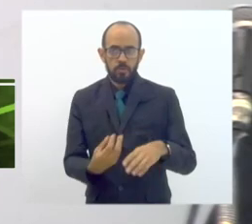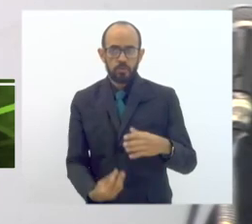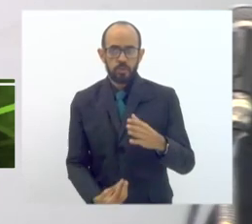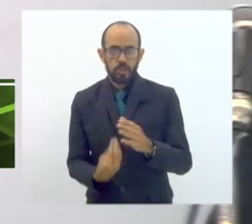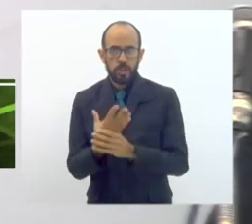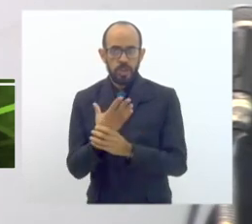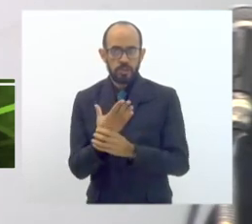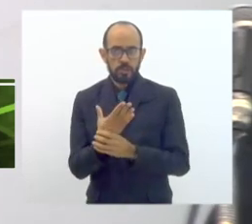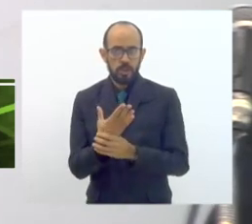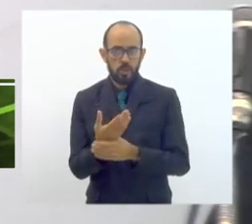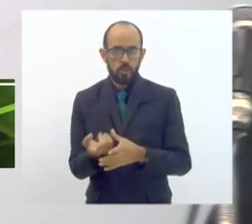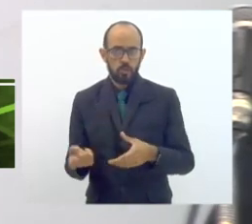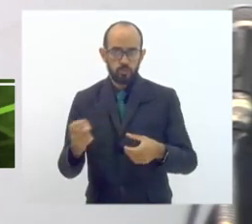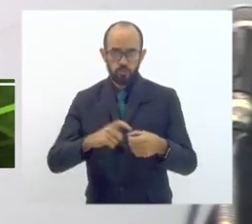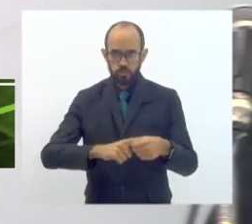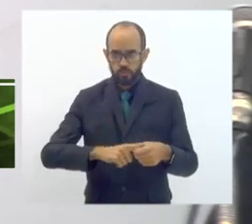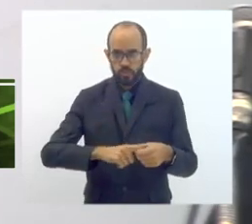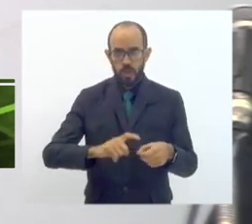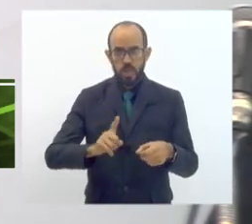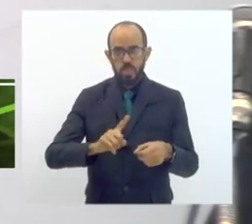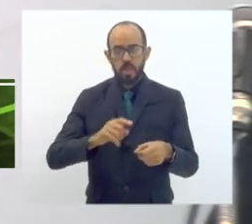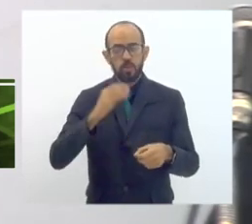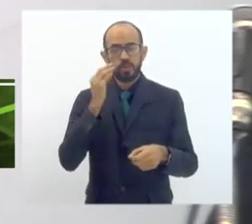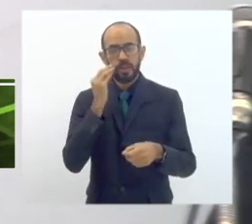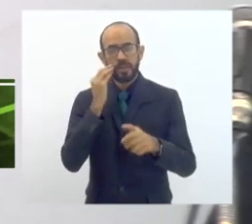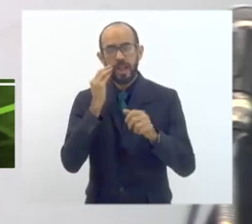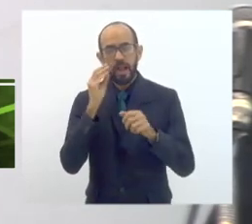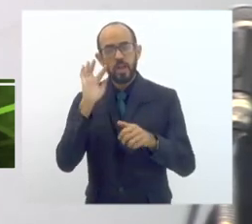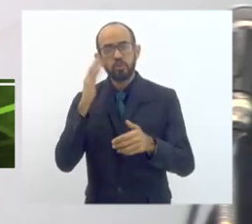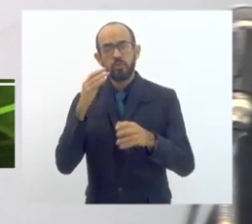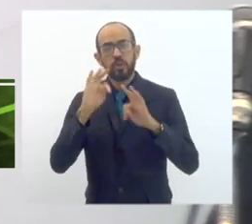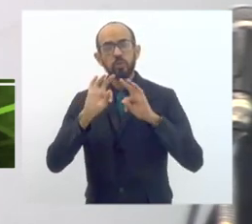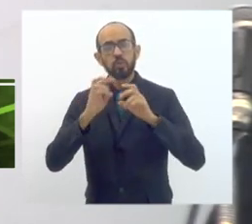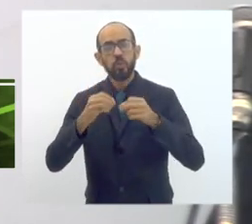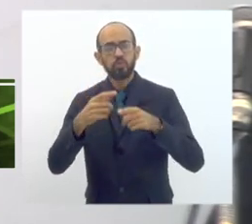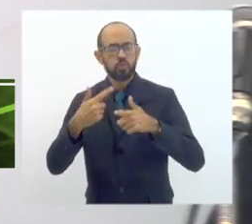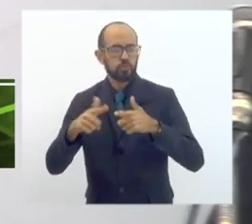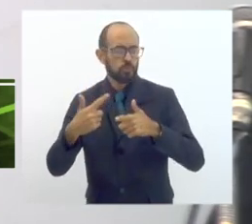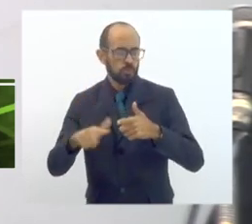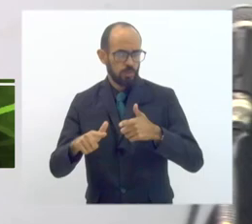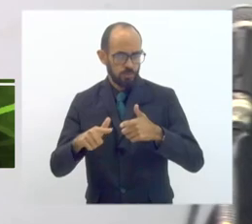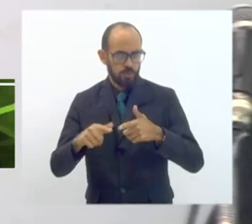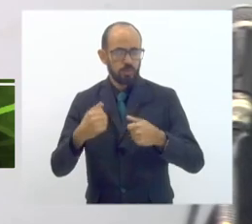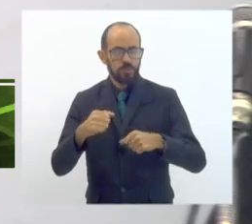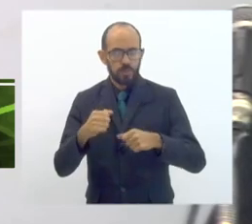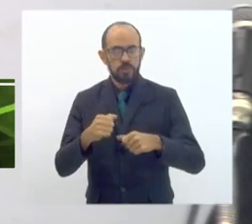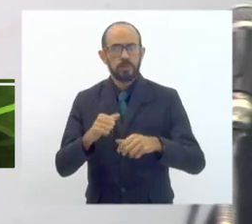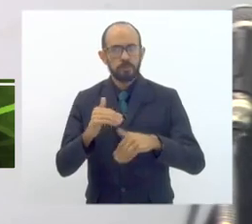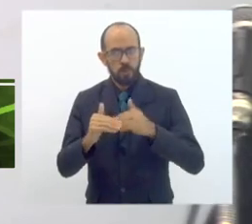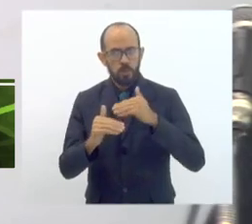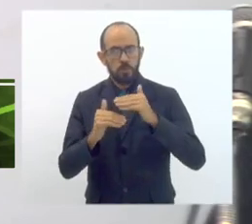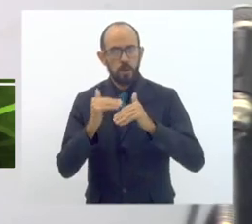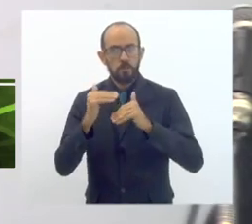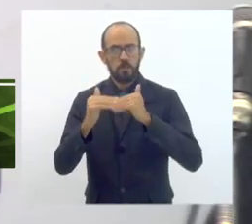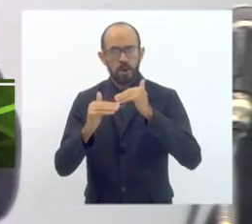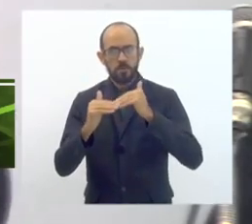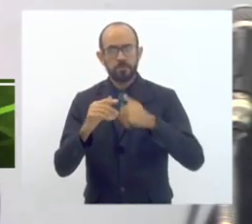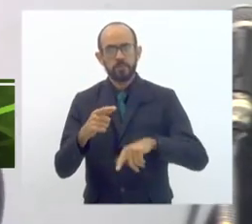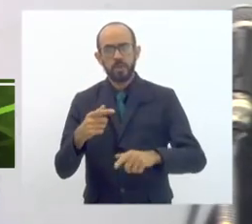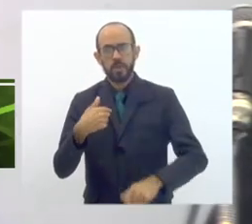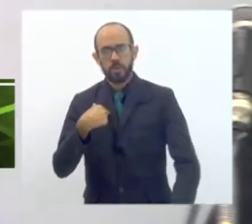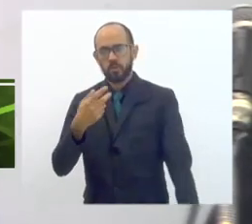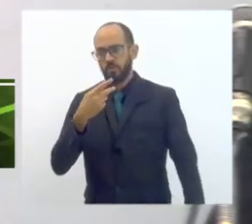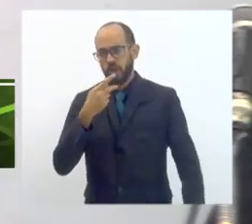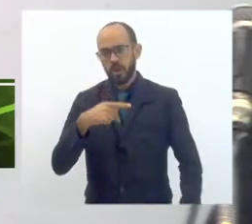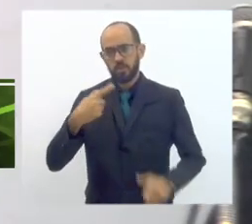não tentar abraçar o mundo. A gente ir uma coisa de cada vez. Vamos escolher. E foi nisso que... E aí eu não estou falando porque eu